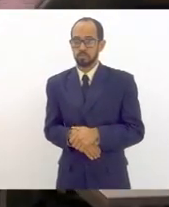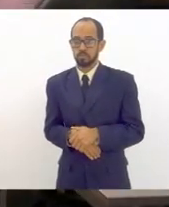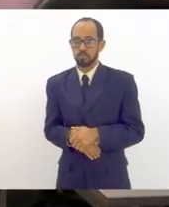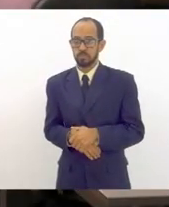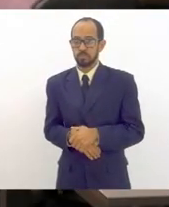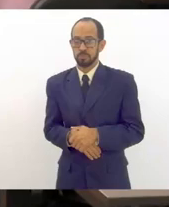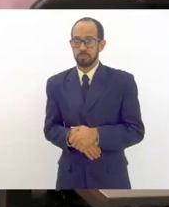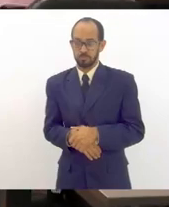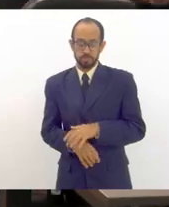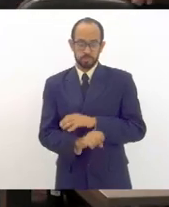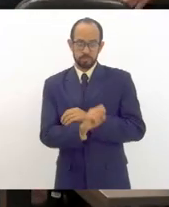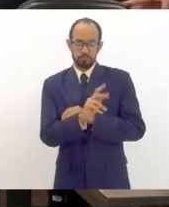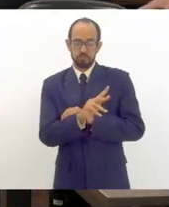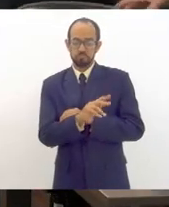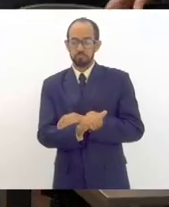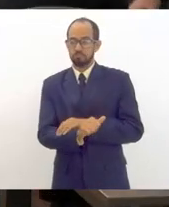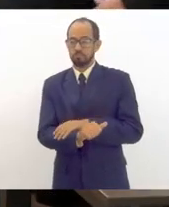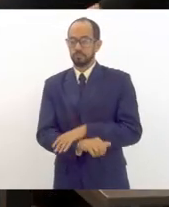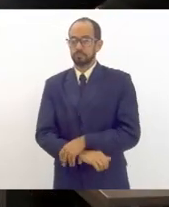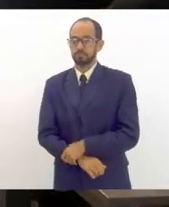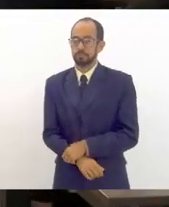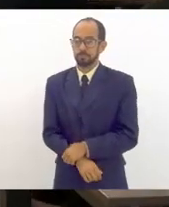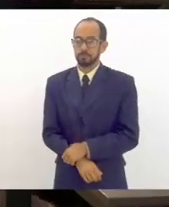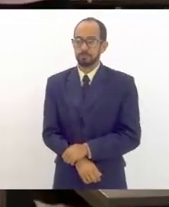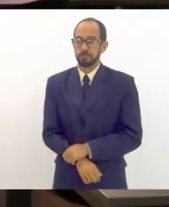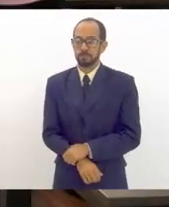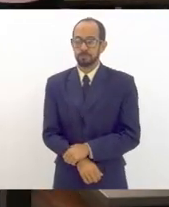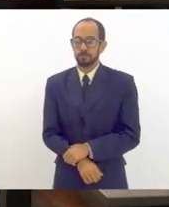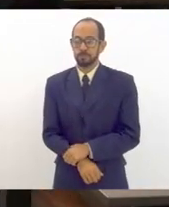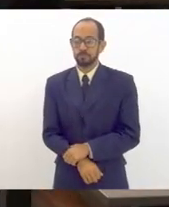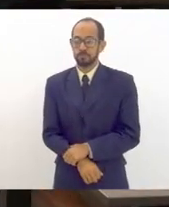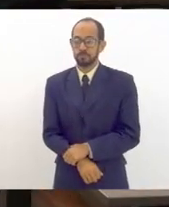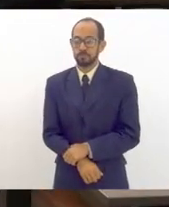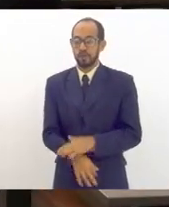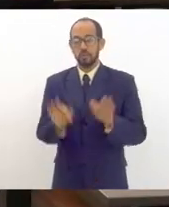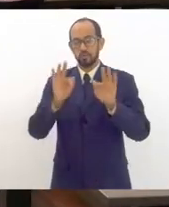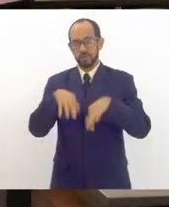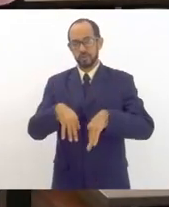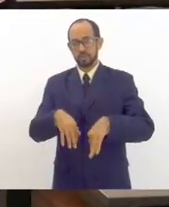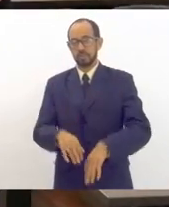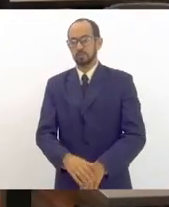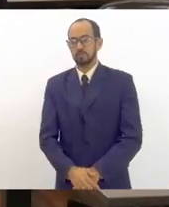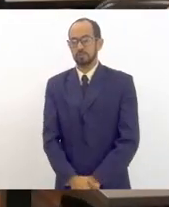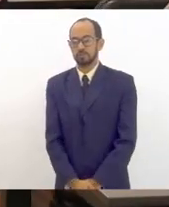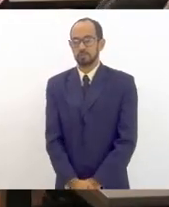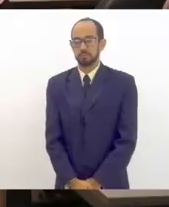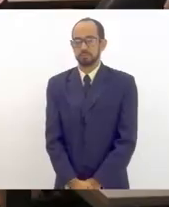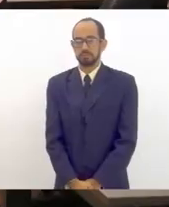Estamos na santa parte de Deus, não registra nada. Pelo amor de Deus. Então tá bom. Agora, Argentina. Está encerrado. Argentina perdeu.